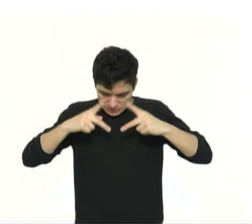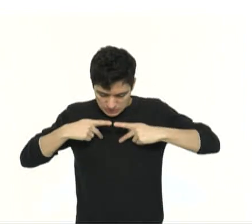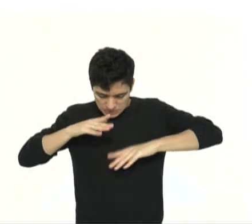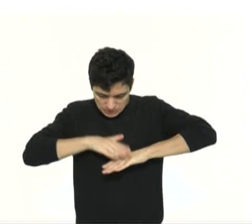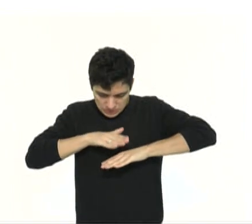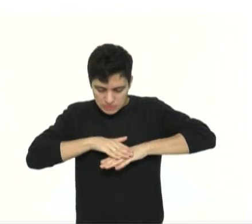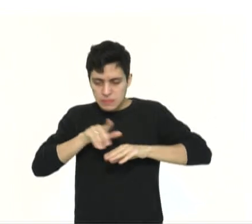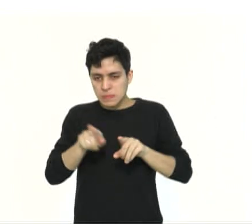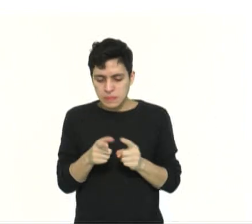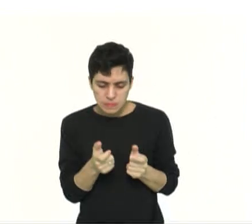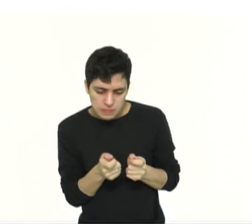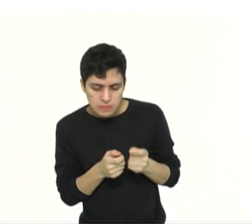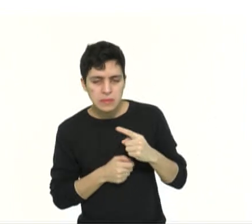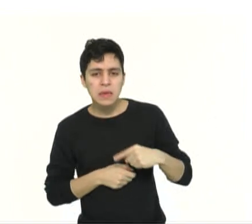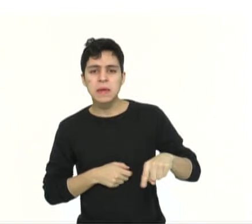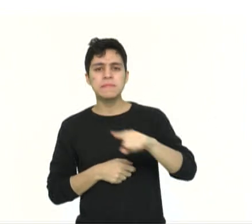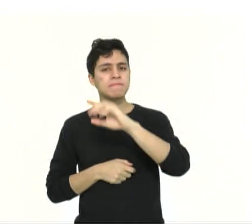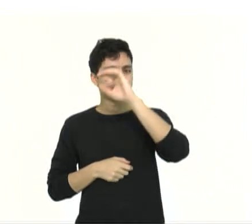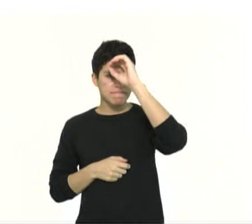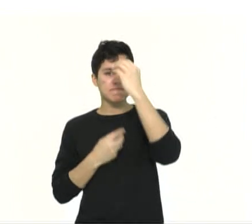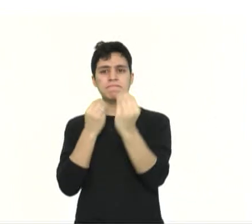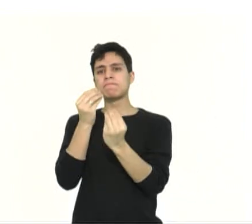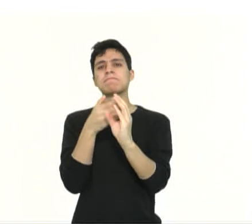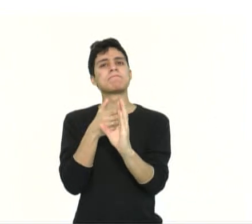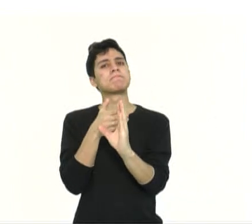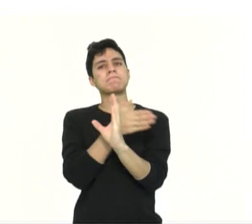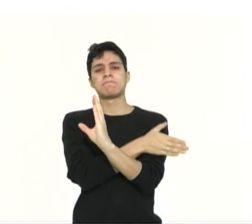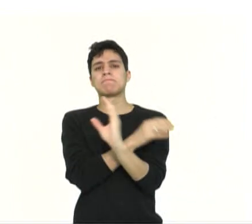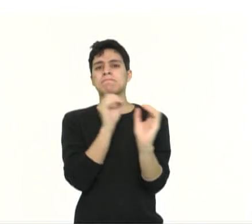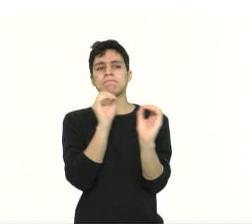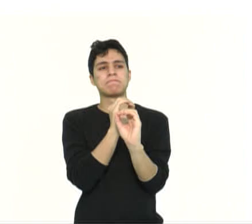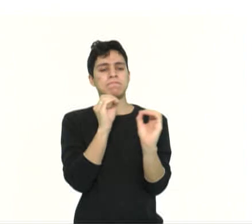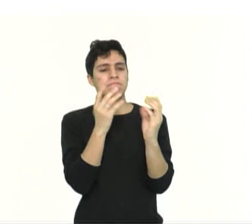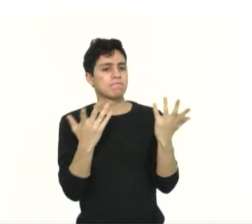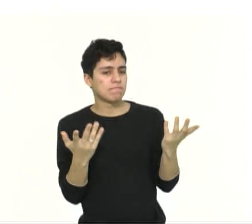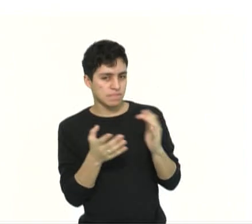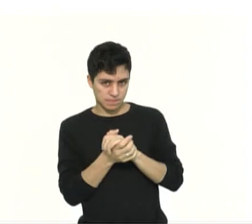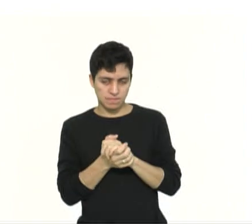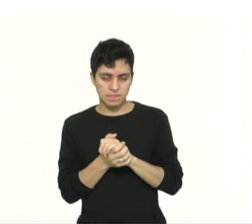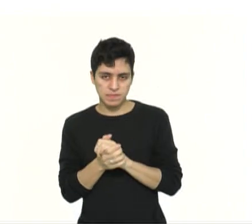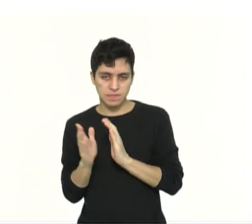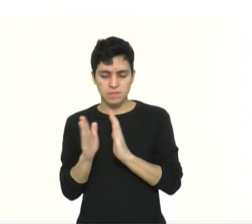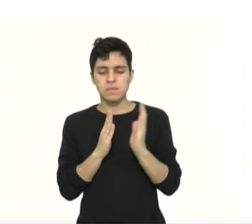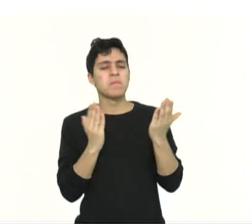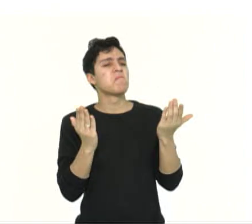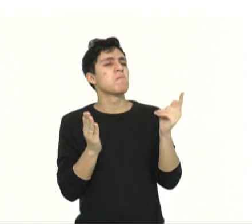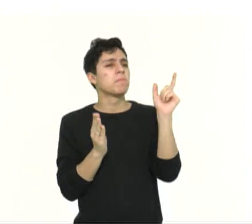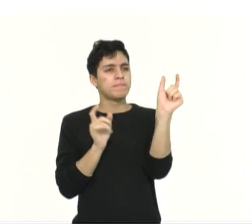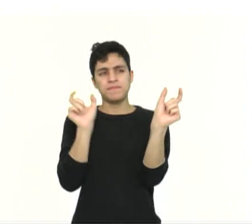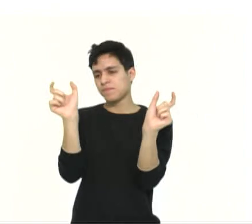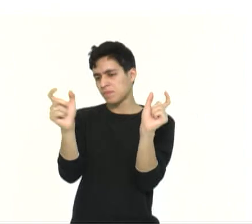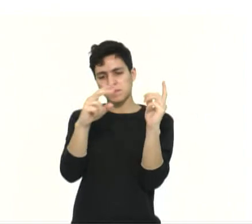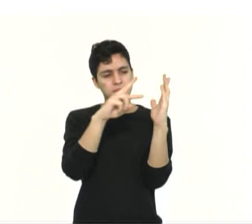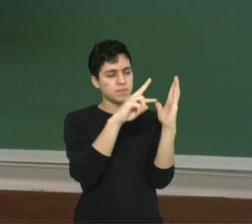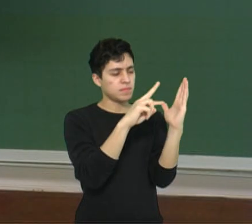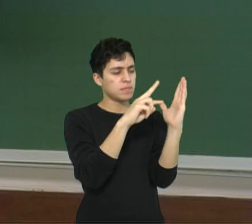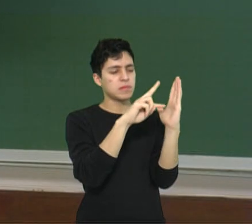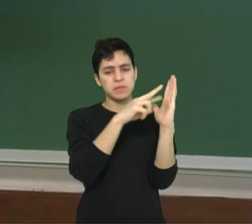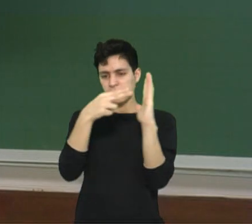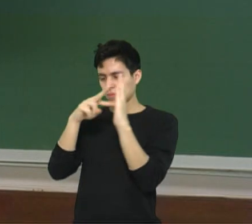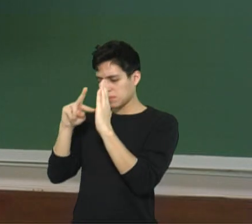Agora vamos a um quiz, preste atenção. O objetivo desse texto é, letra A, entreter, divertir.